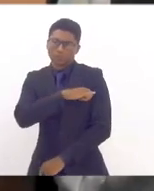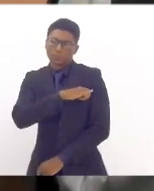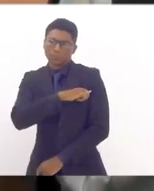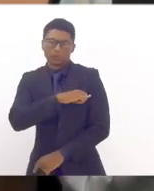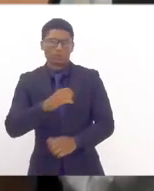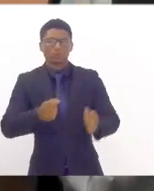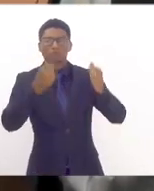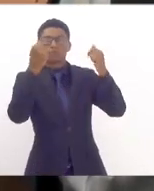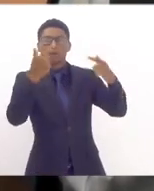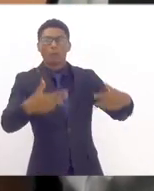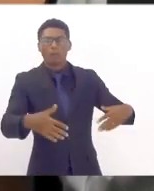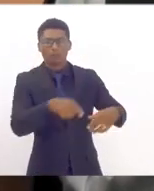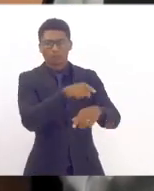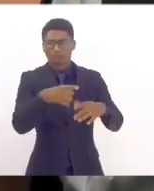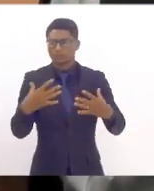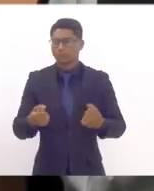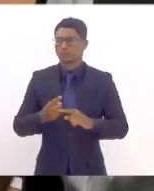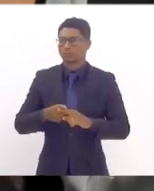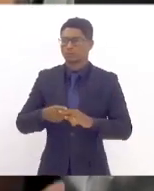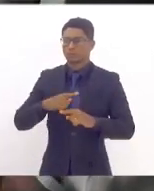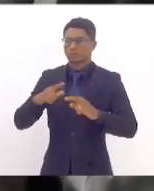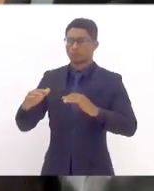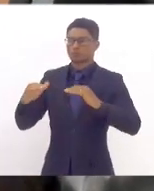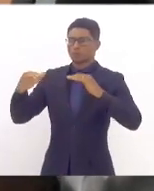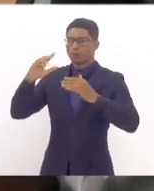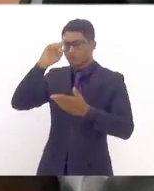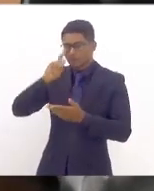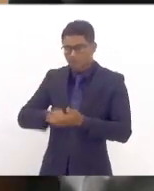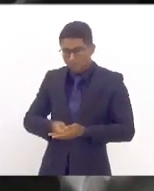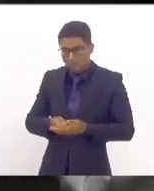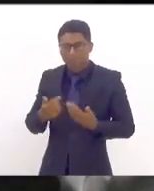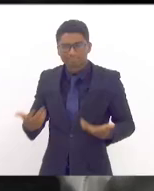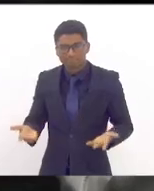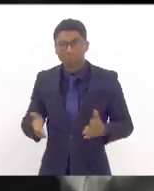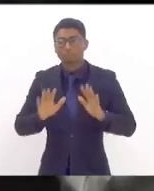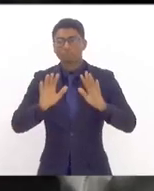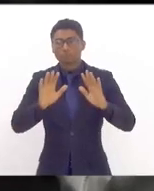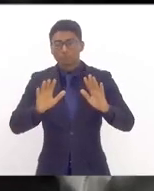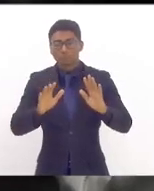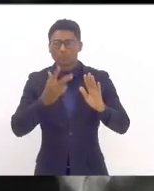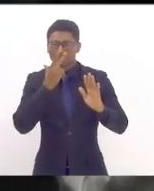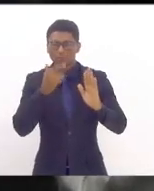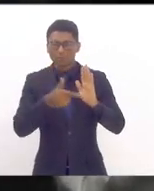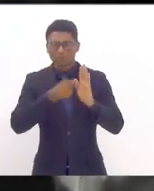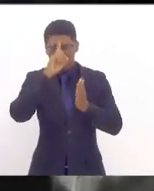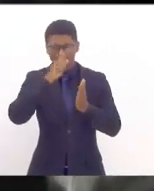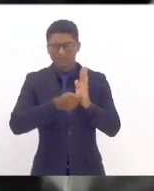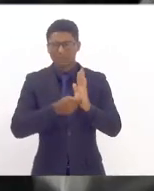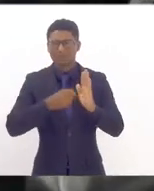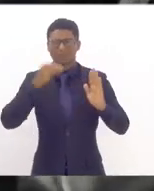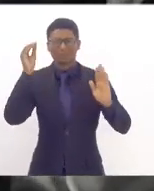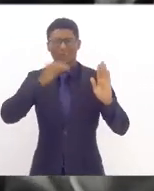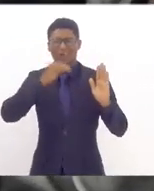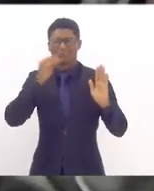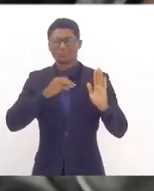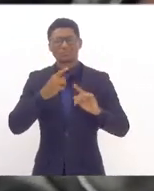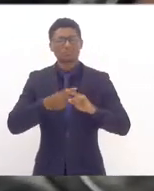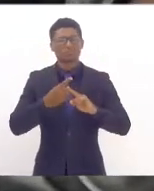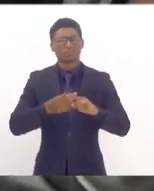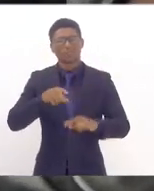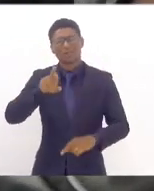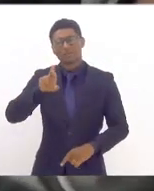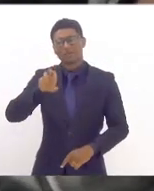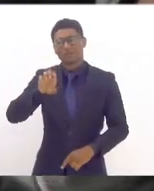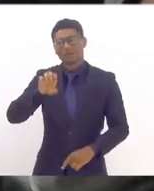devido essa liminar do supremo só que o entendimento é de que essa resolução é frágil primeiro porque uma resolução segundo